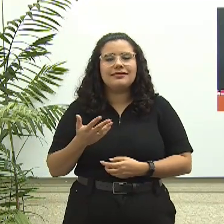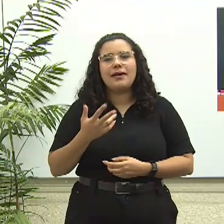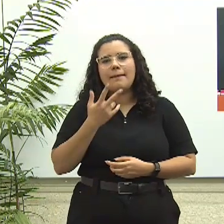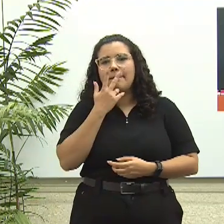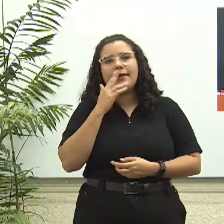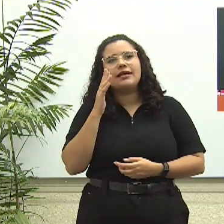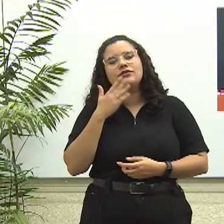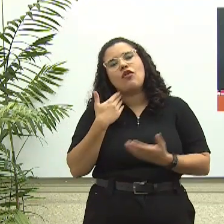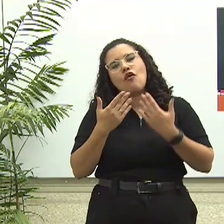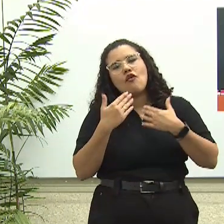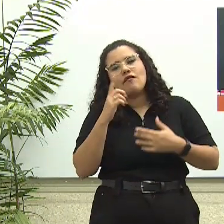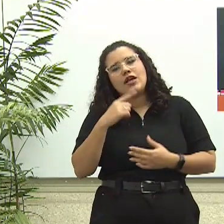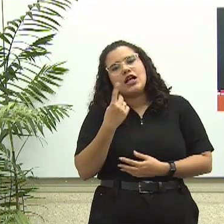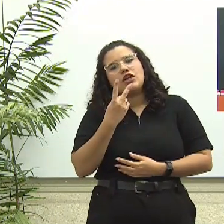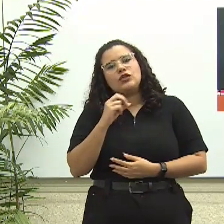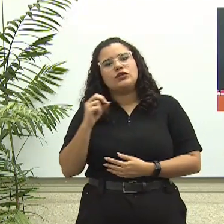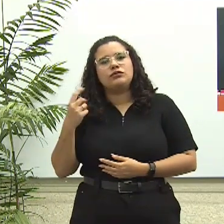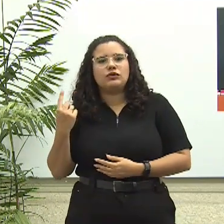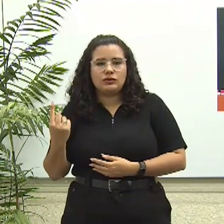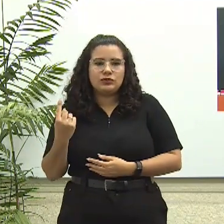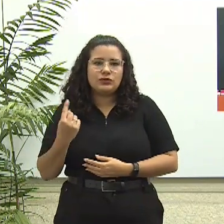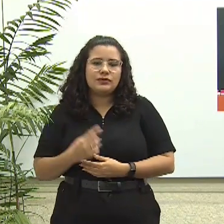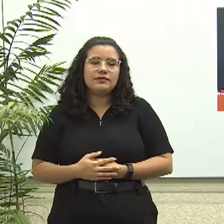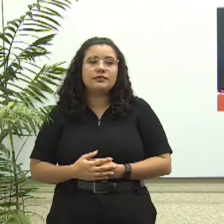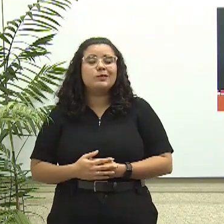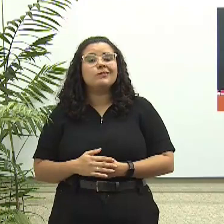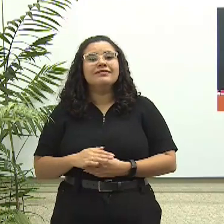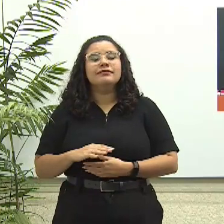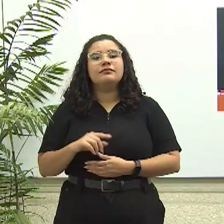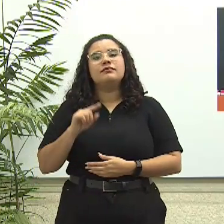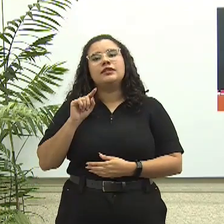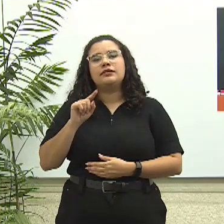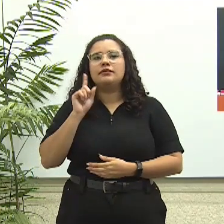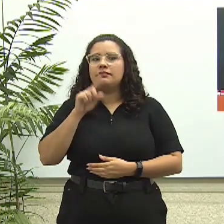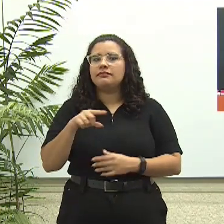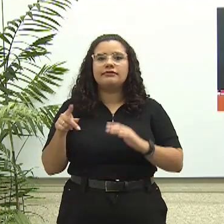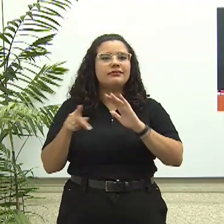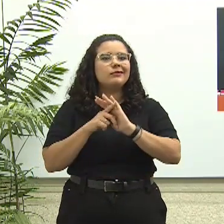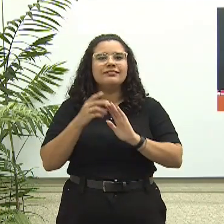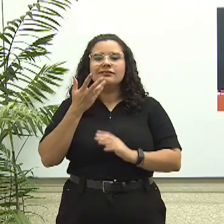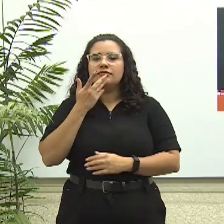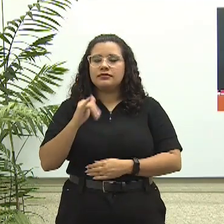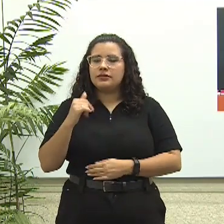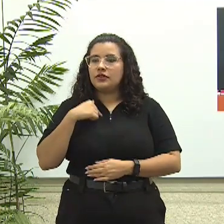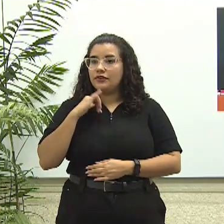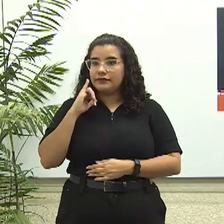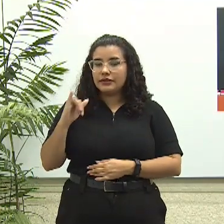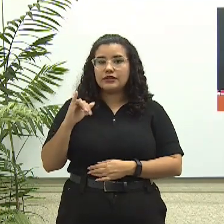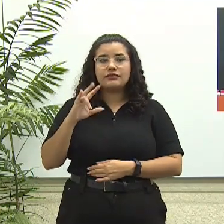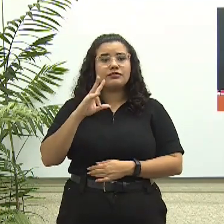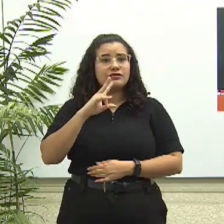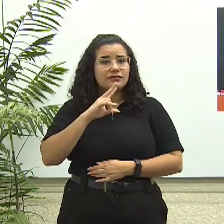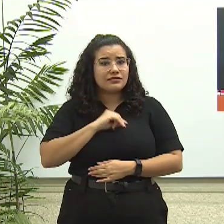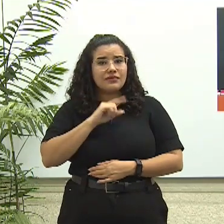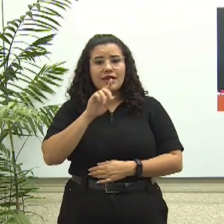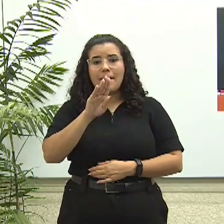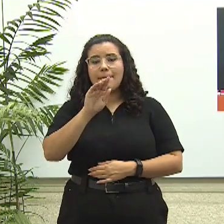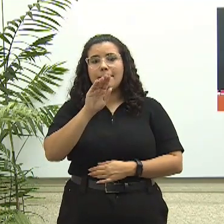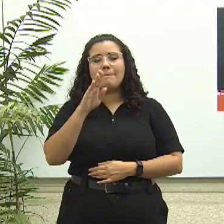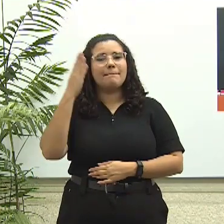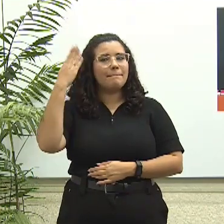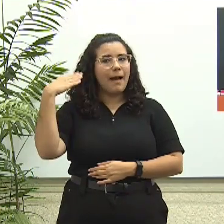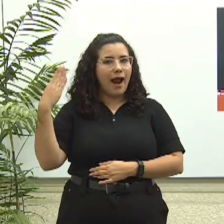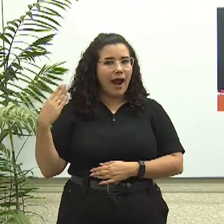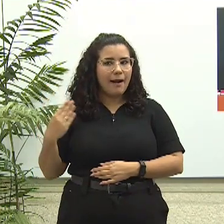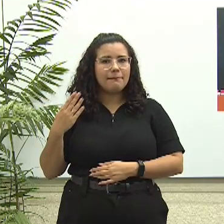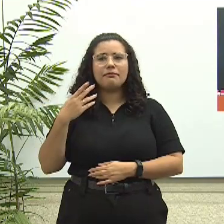2001 né ele eu gosto do kubric Mas é uma coisa meio meio infantil Outro dia eu falei nossa até a Barbie foi melhor até o filme